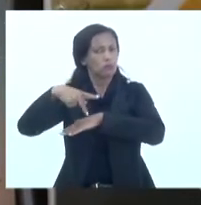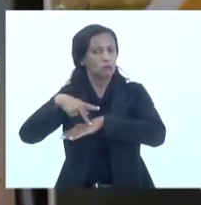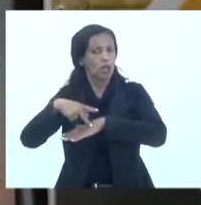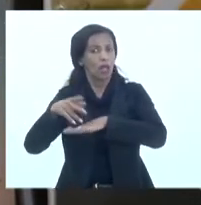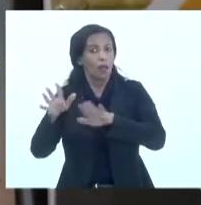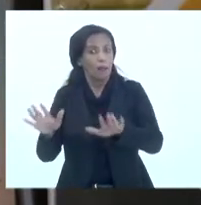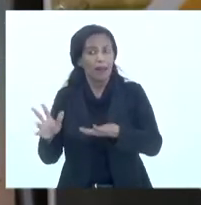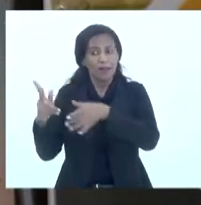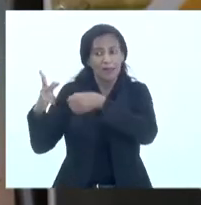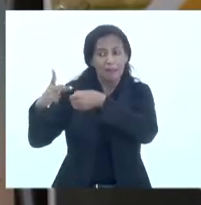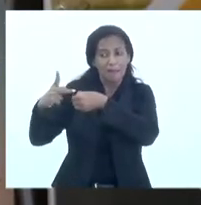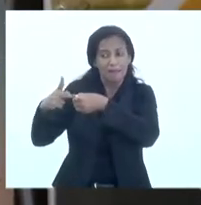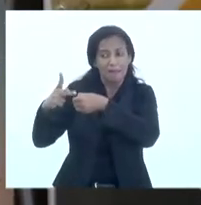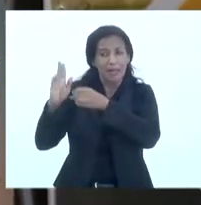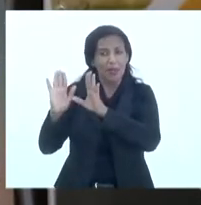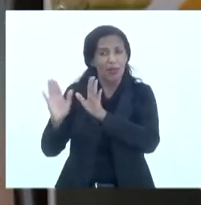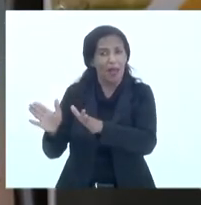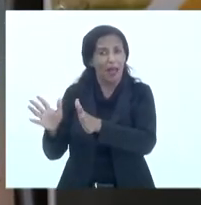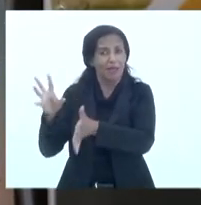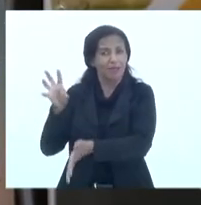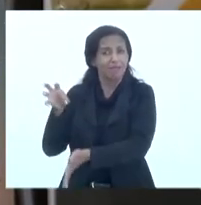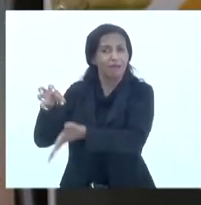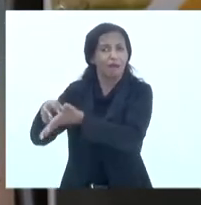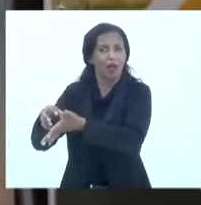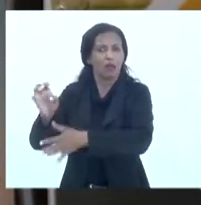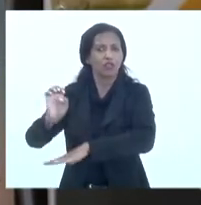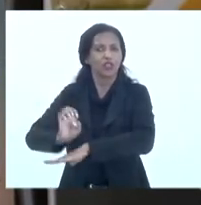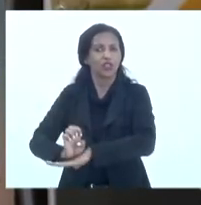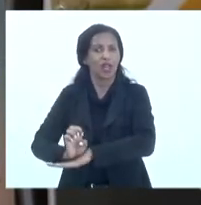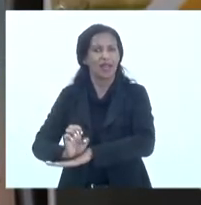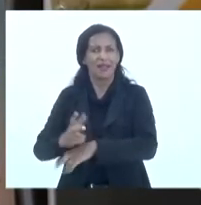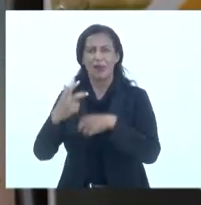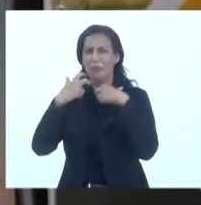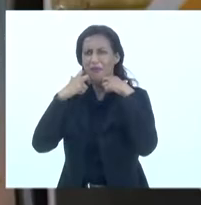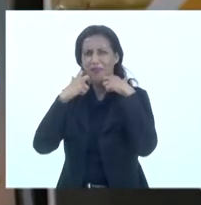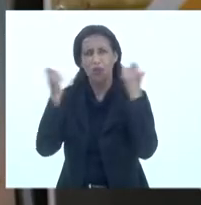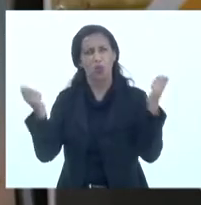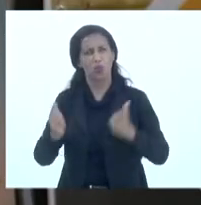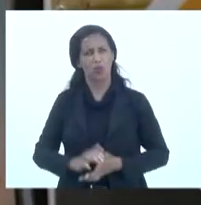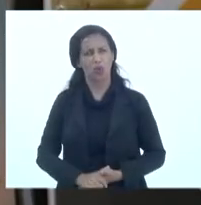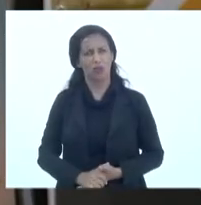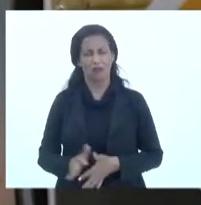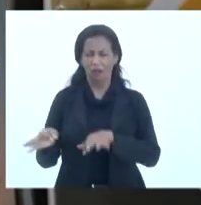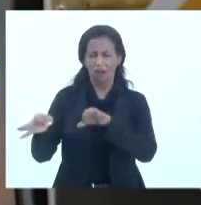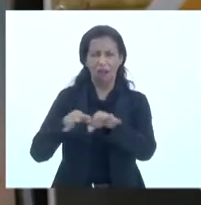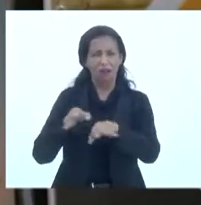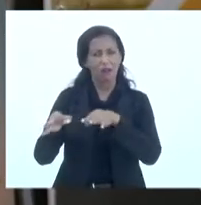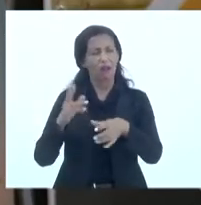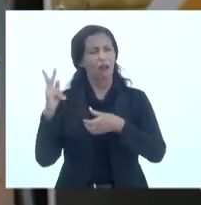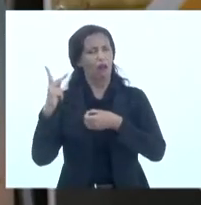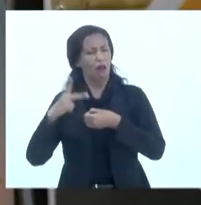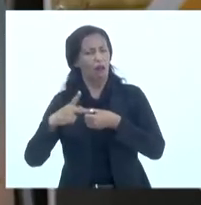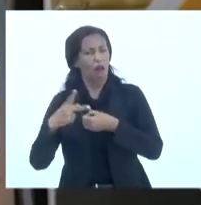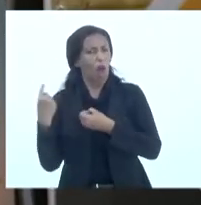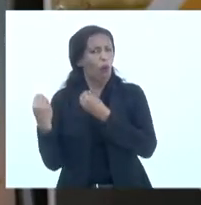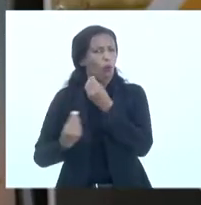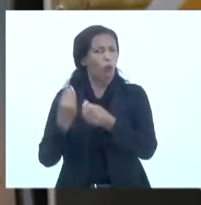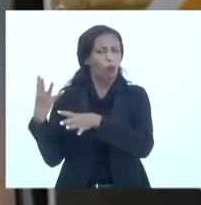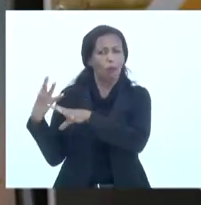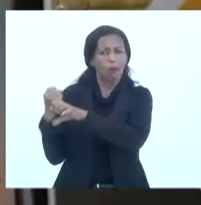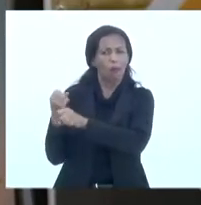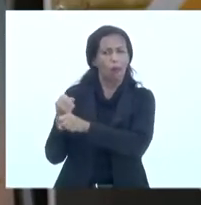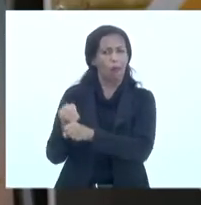Mas a Petrobras é um enclave no Estado do Rio de Janeiro. É uma vergonha a forma como a Petrobras calculava os